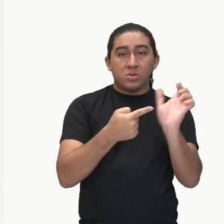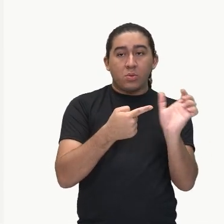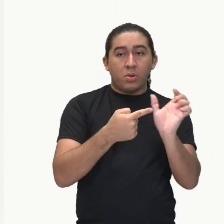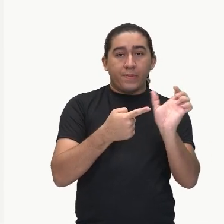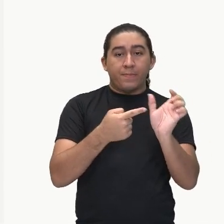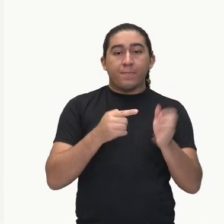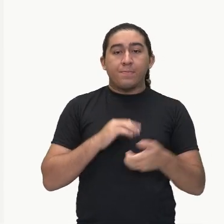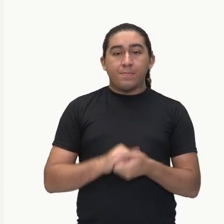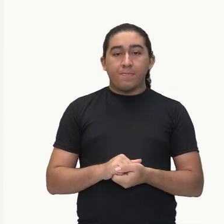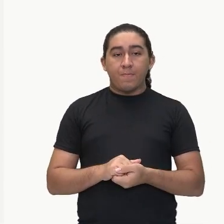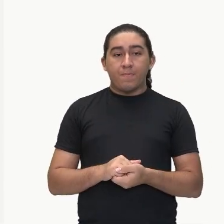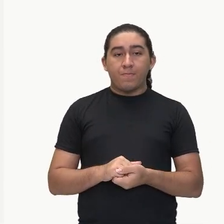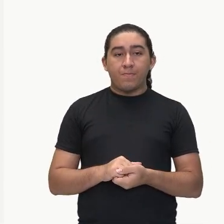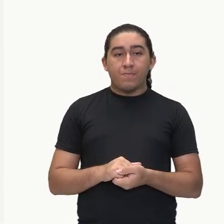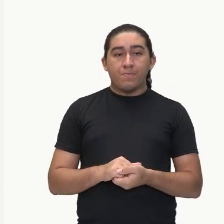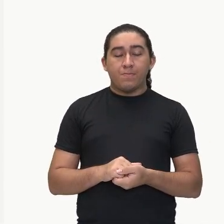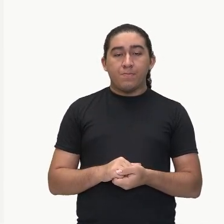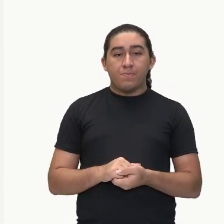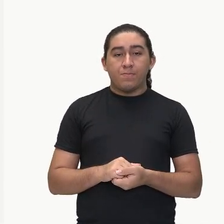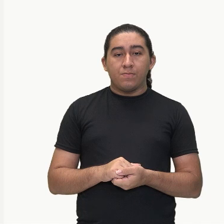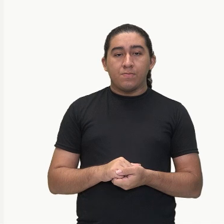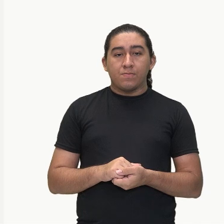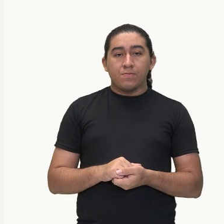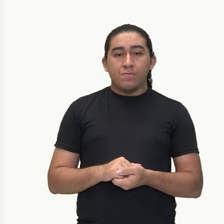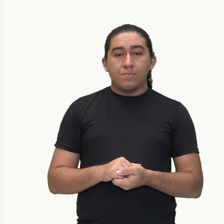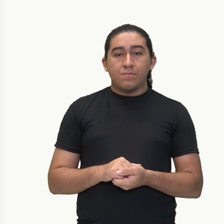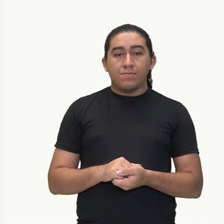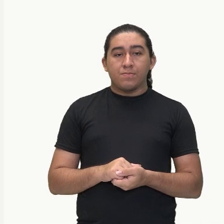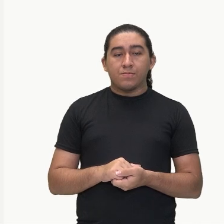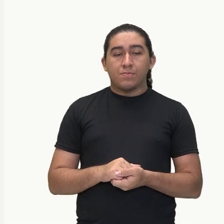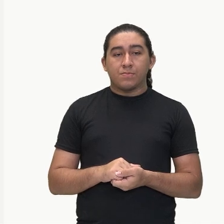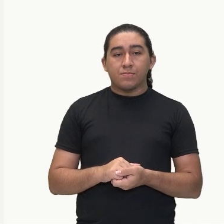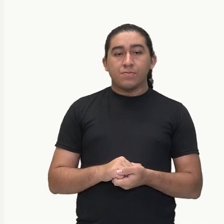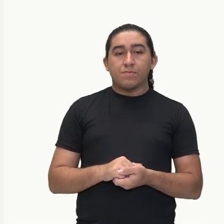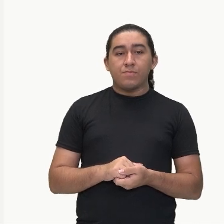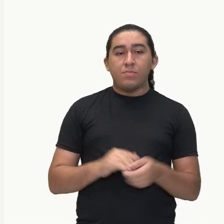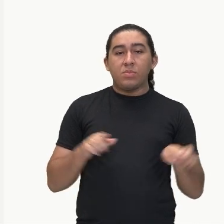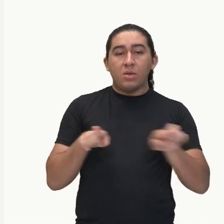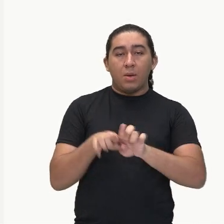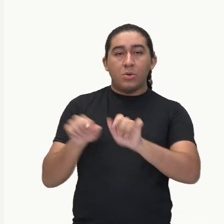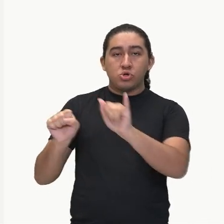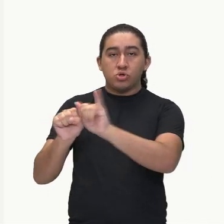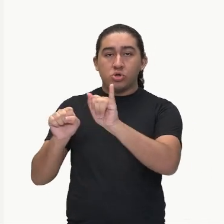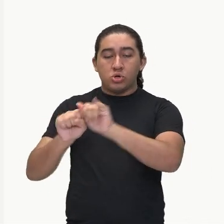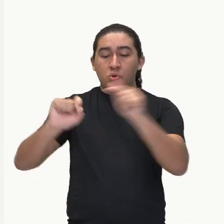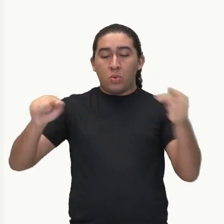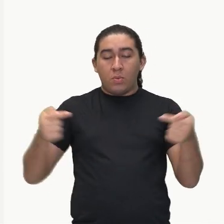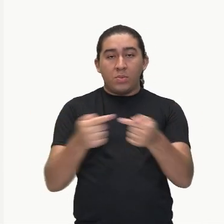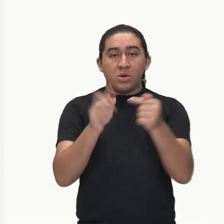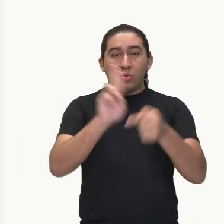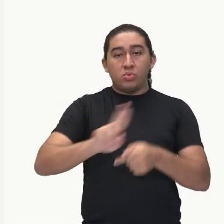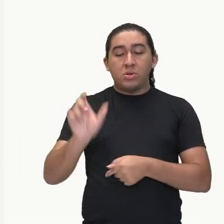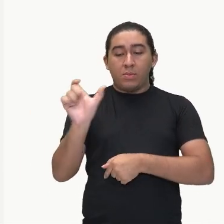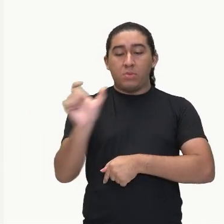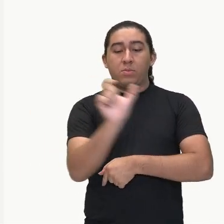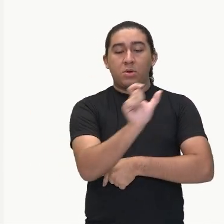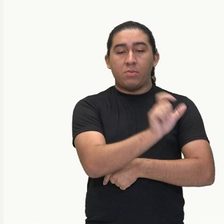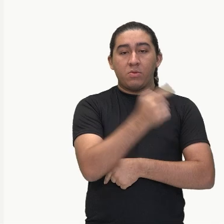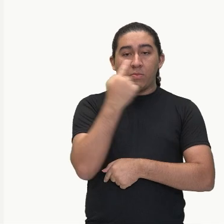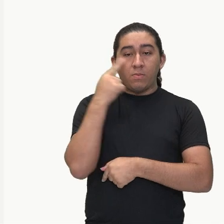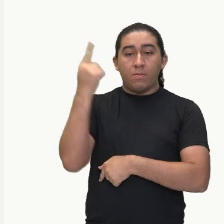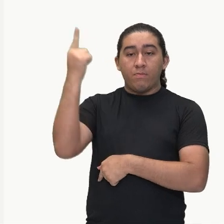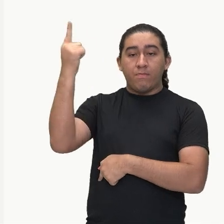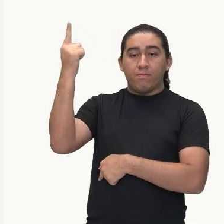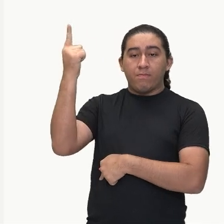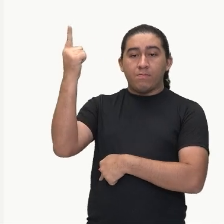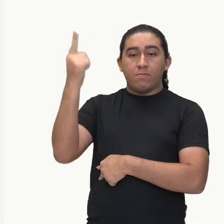singular. Concordância com sujeitos ligados por como, assim como, bem como. Na concordância